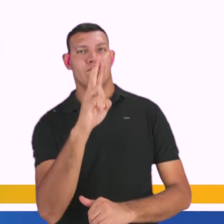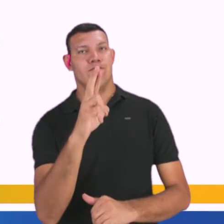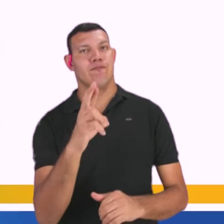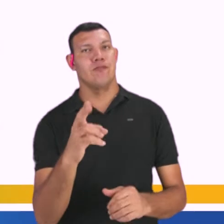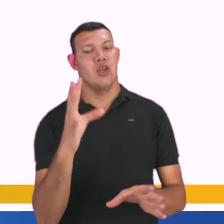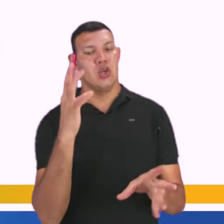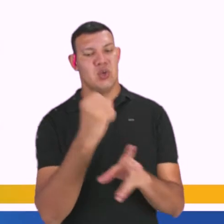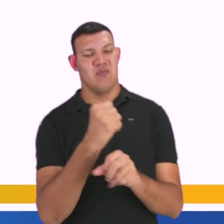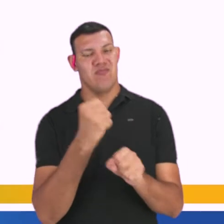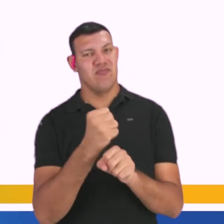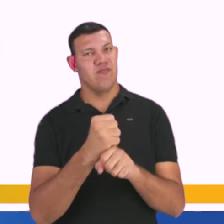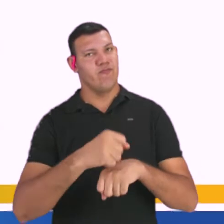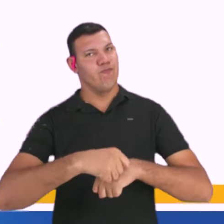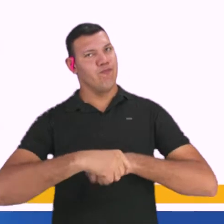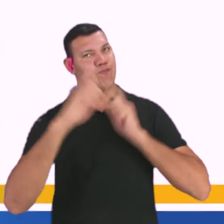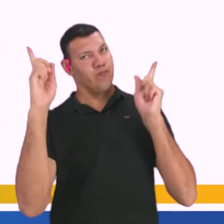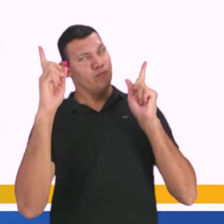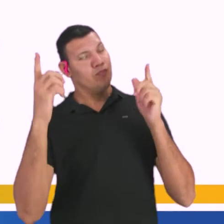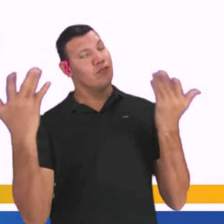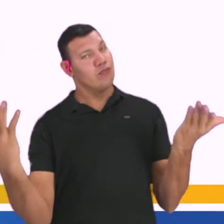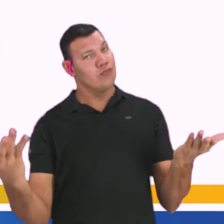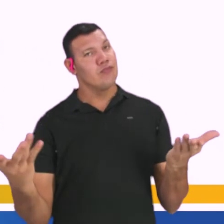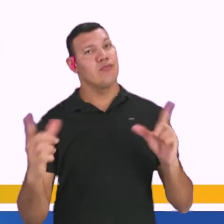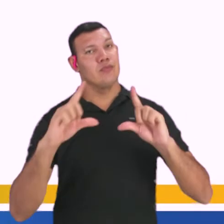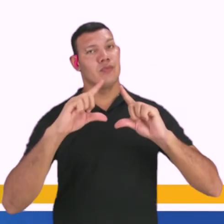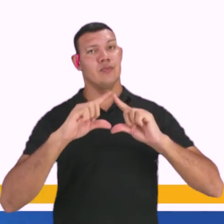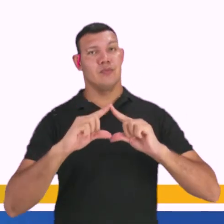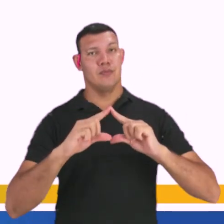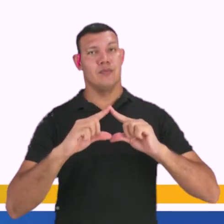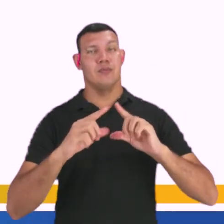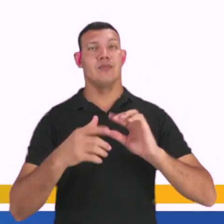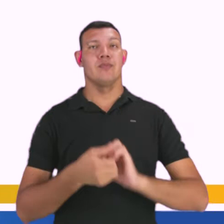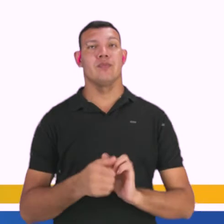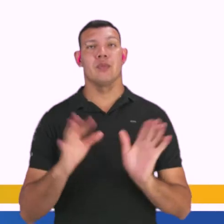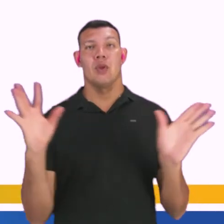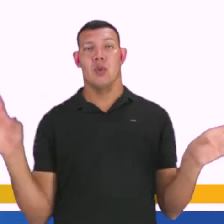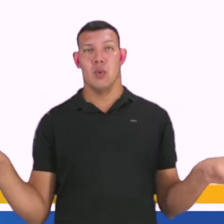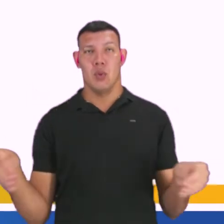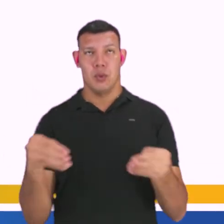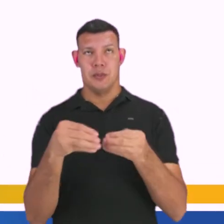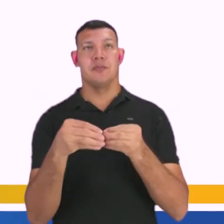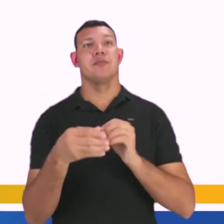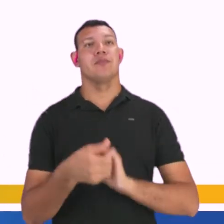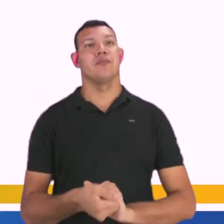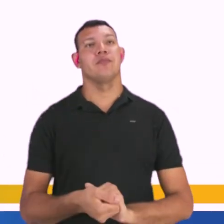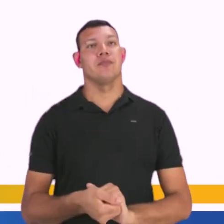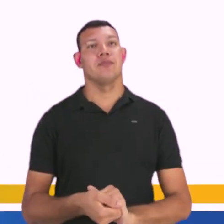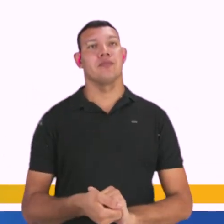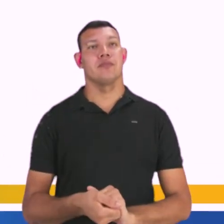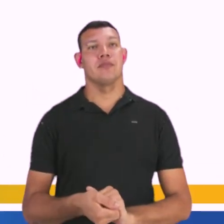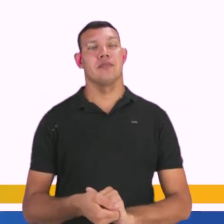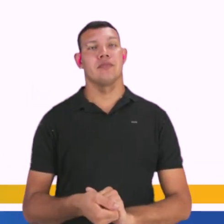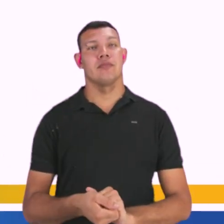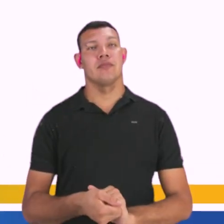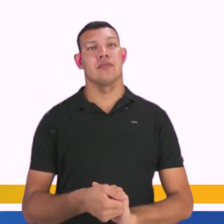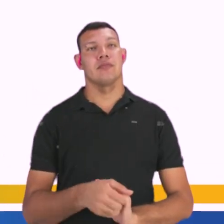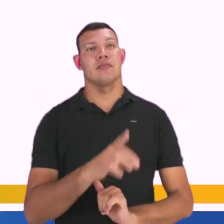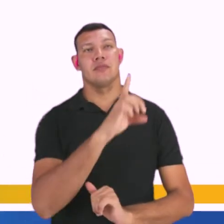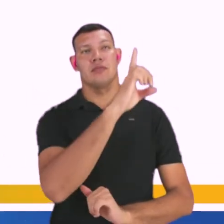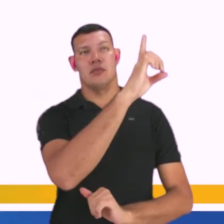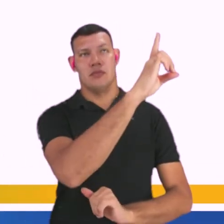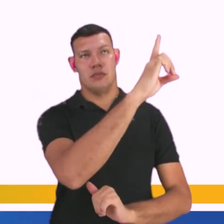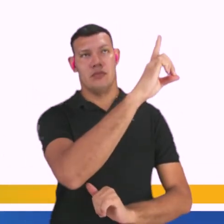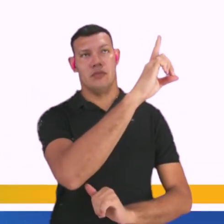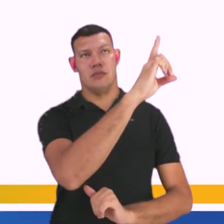encontramos a solução de um de um determinante tá em resumo nós vamos ter o seguinte esquema